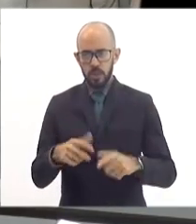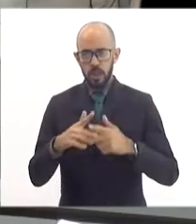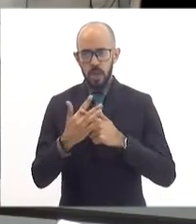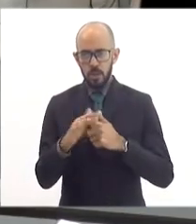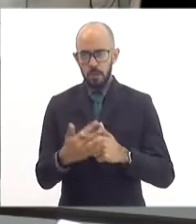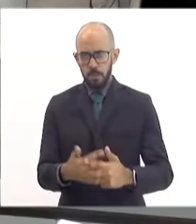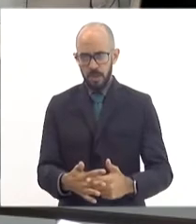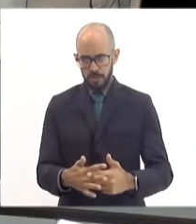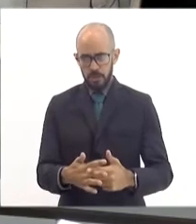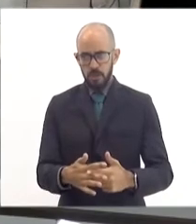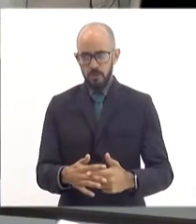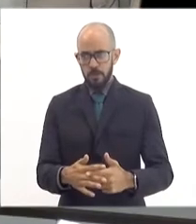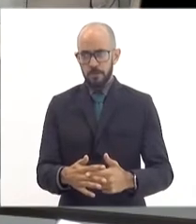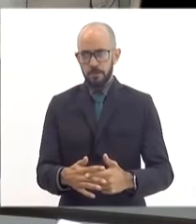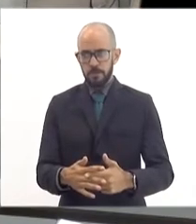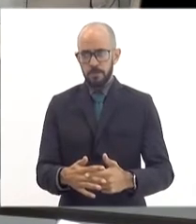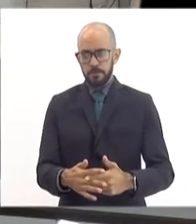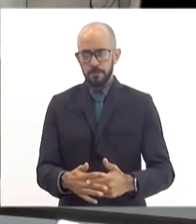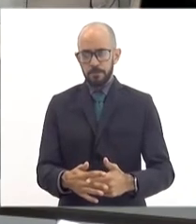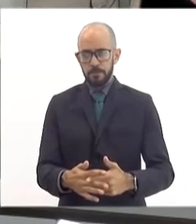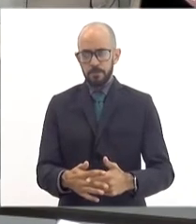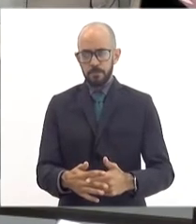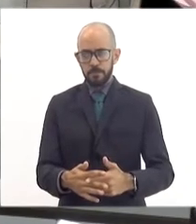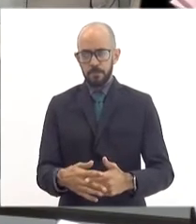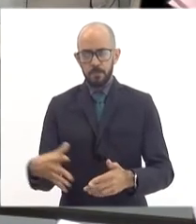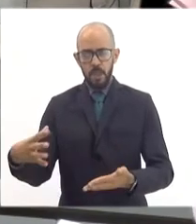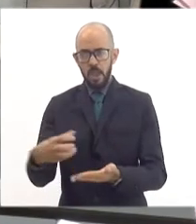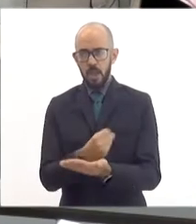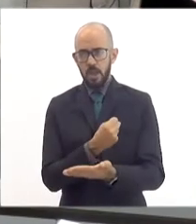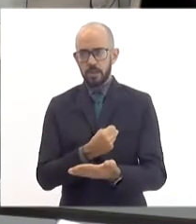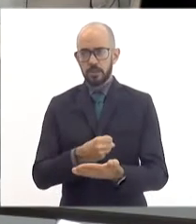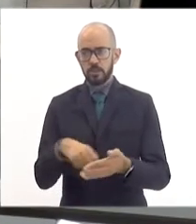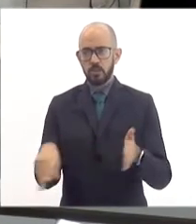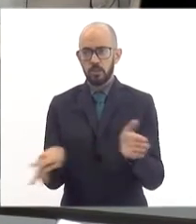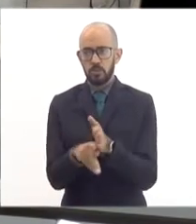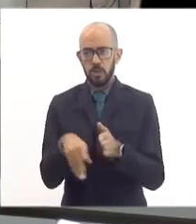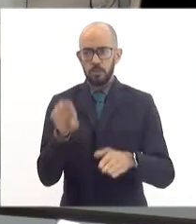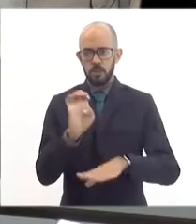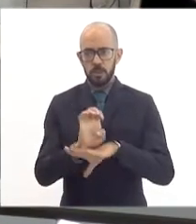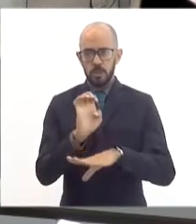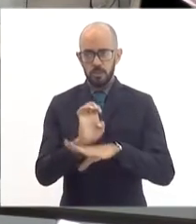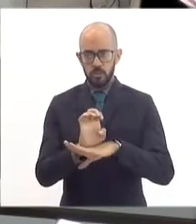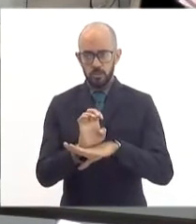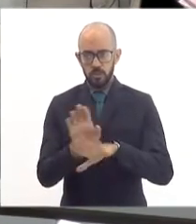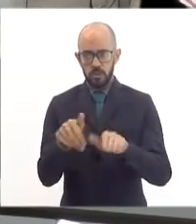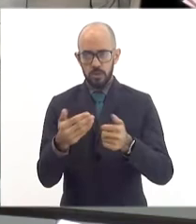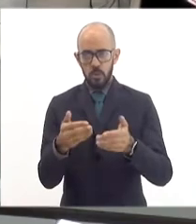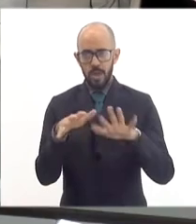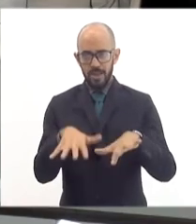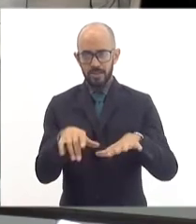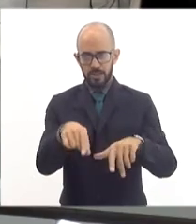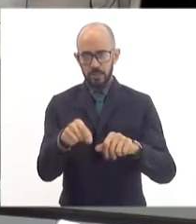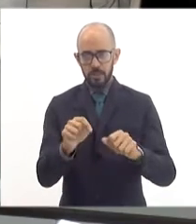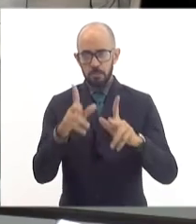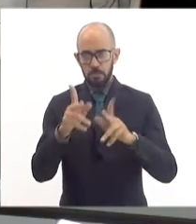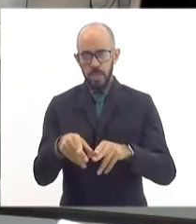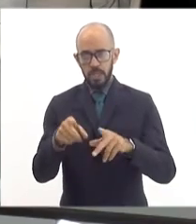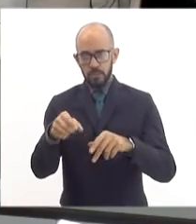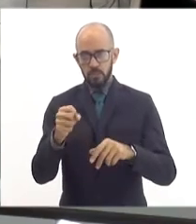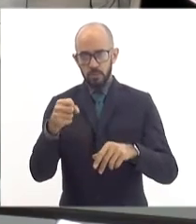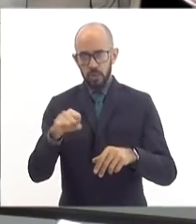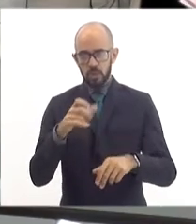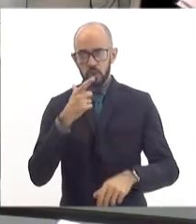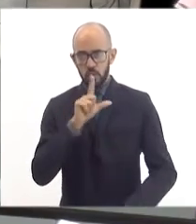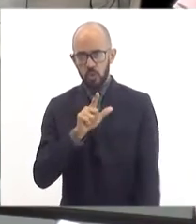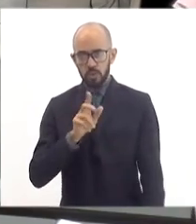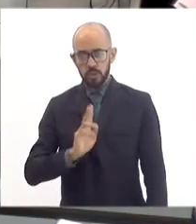recuperação das receitas e arrecadação do Estado. Então, dentro dessa linha, ainda que continue